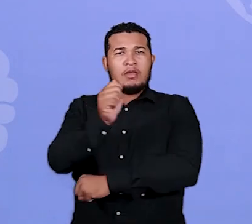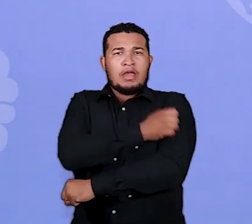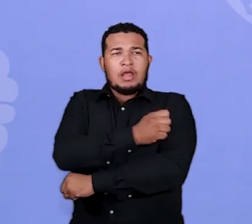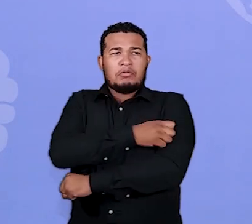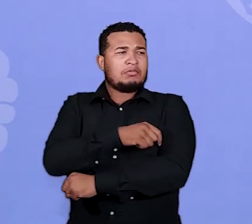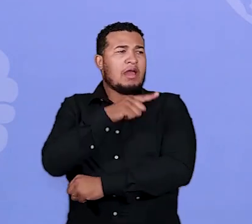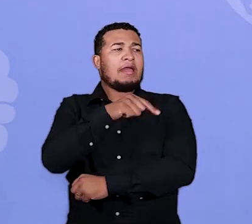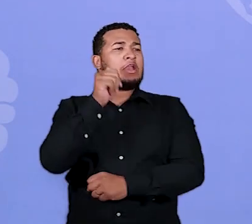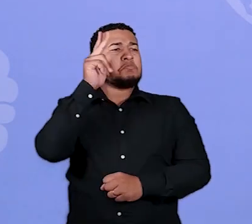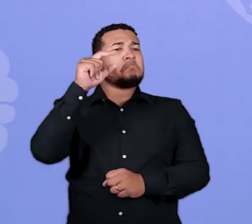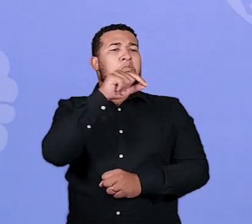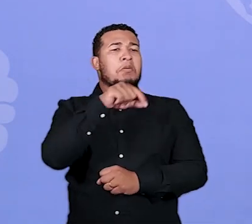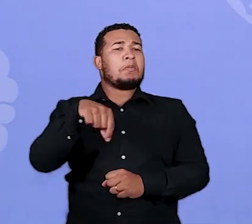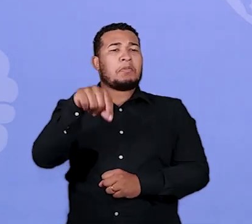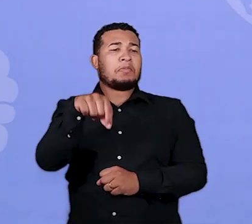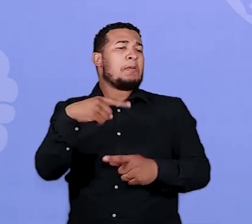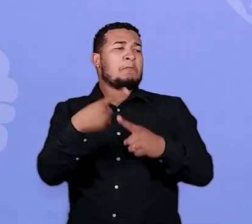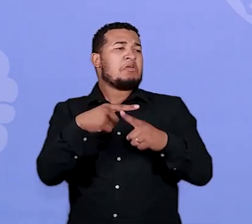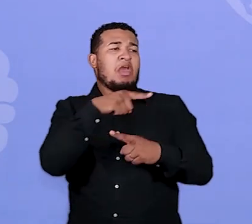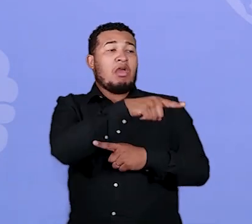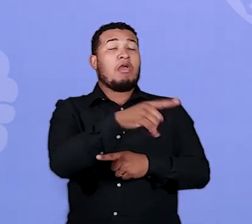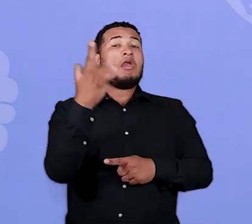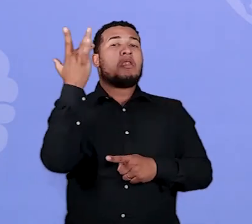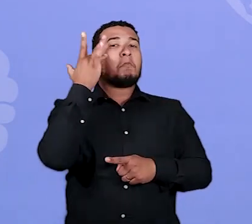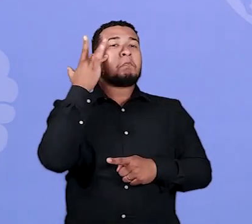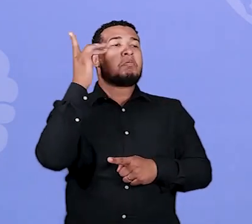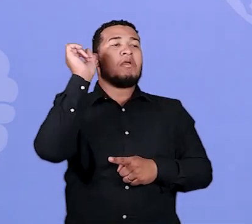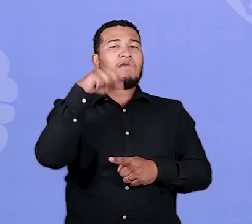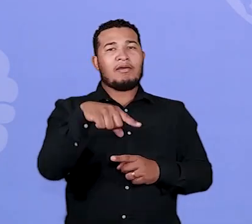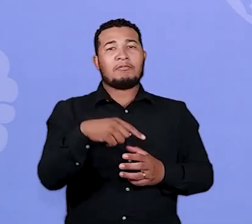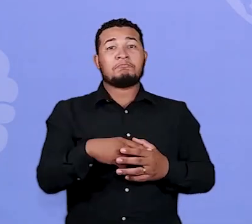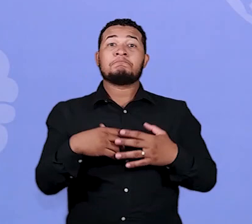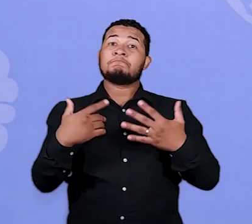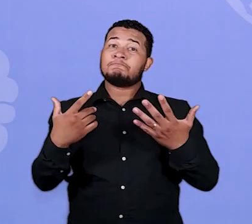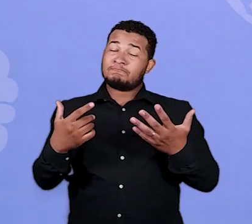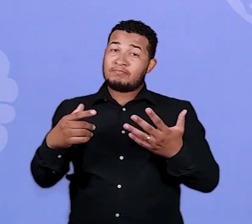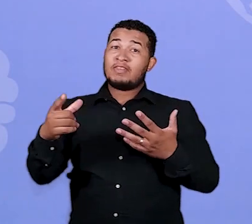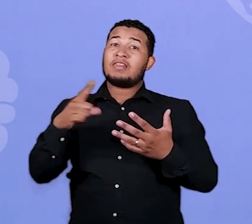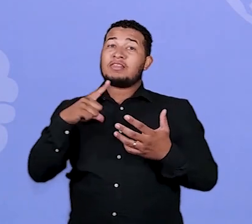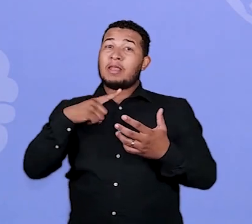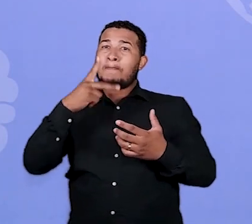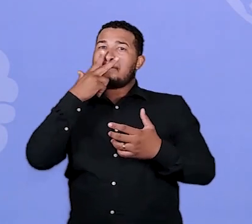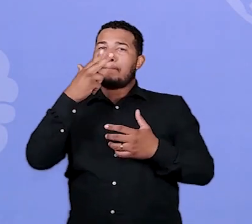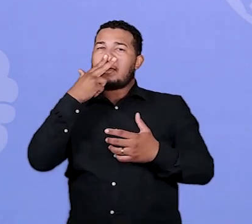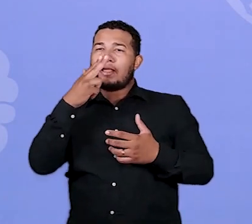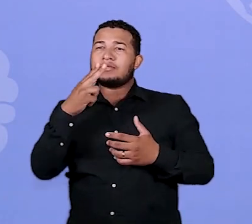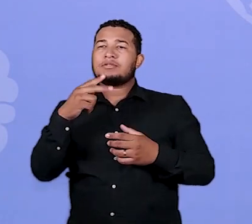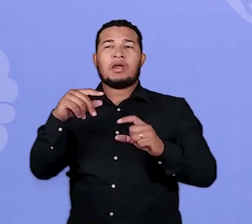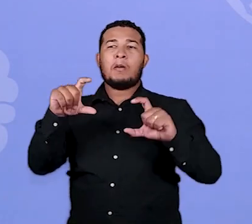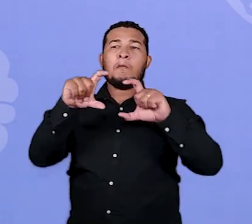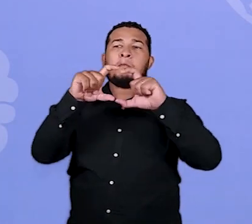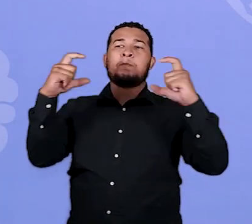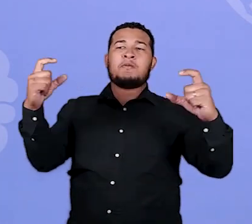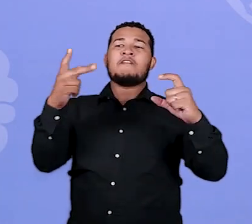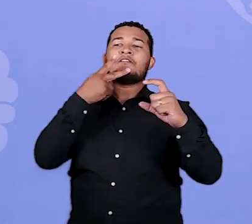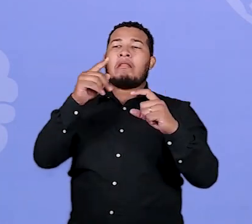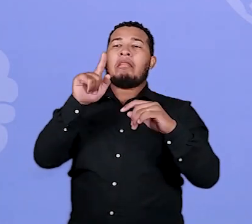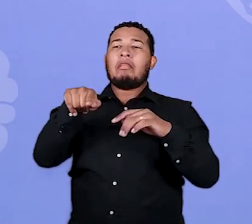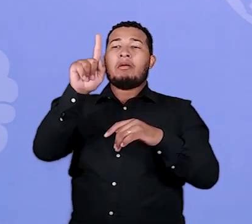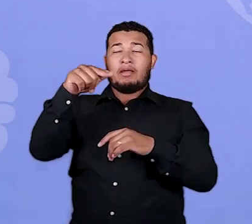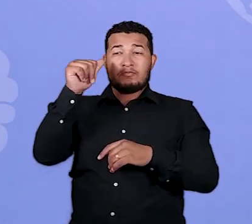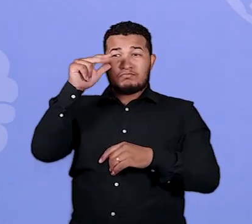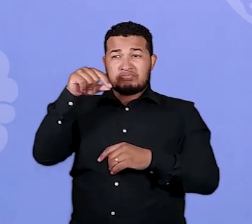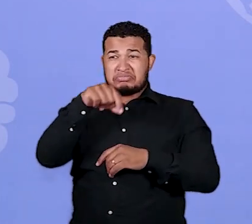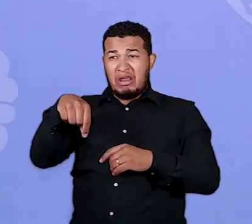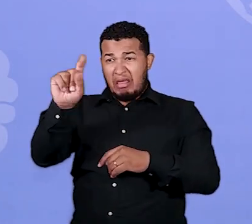física, os alunos chegaram, ele joga xadrez porque ele é inteligente. Então já tem essa taxação dos